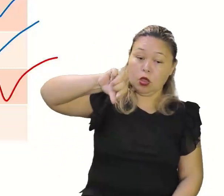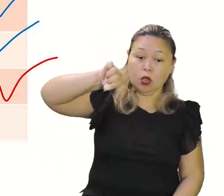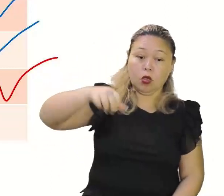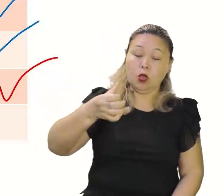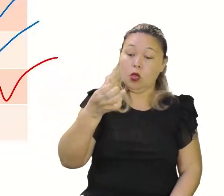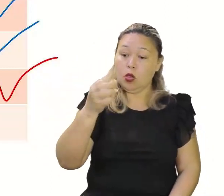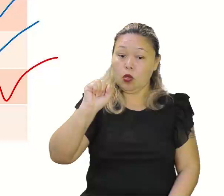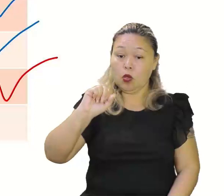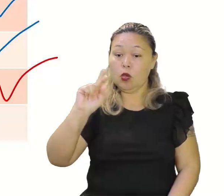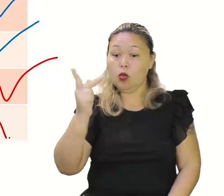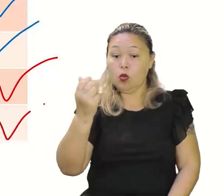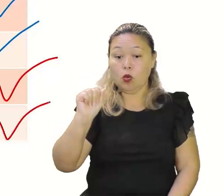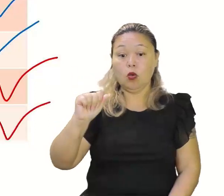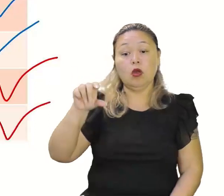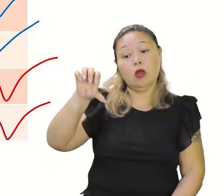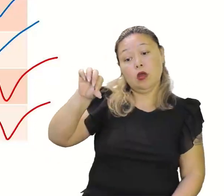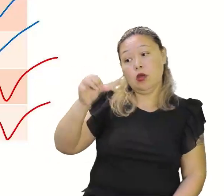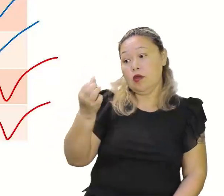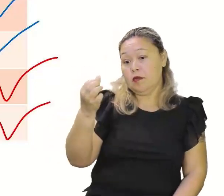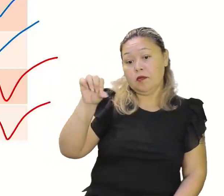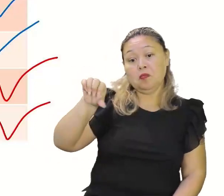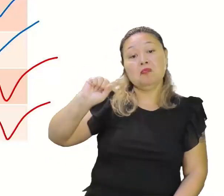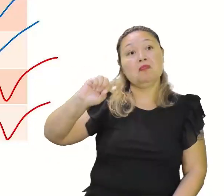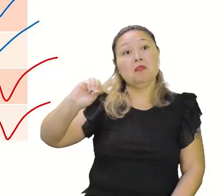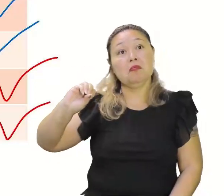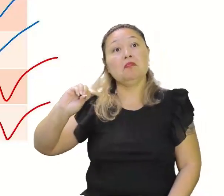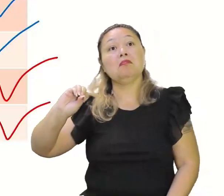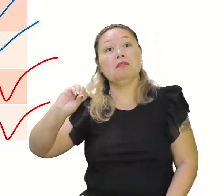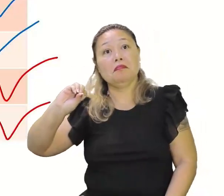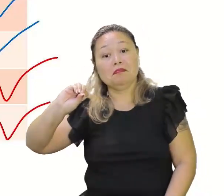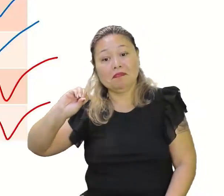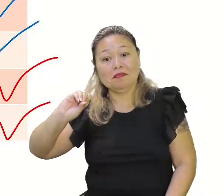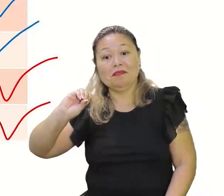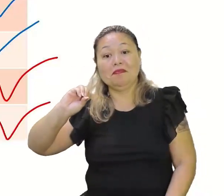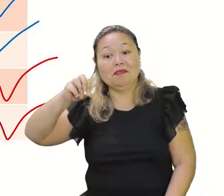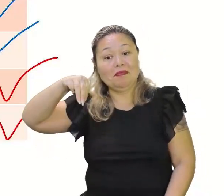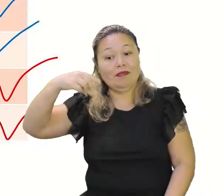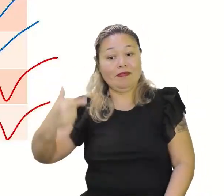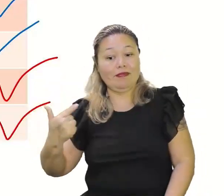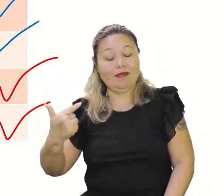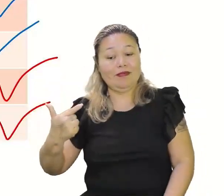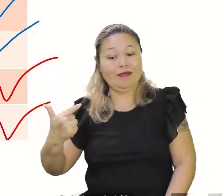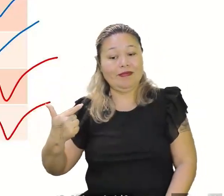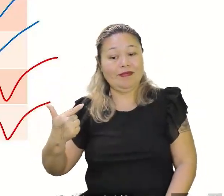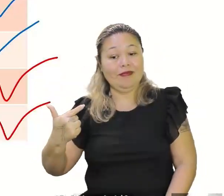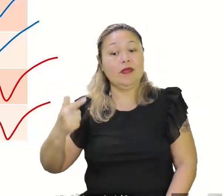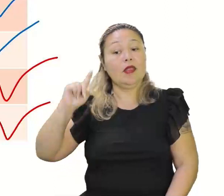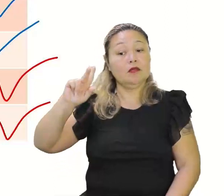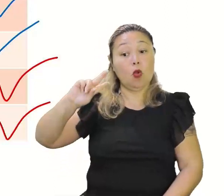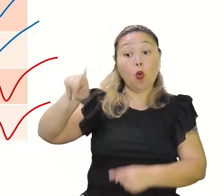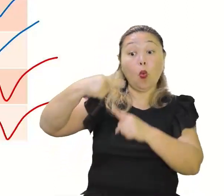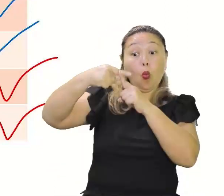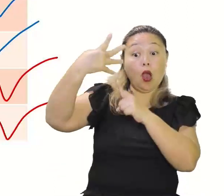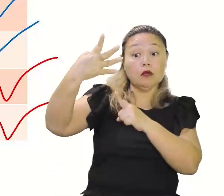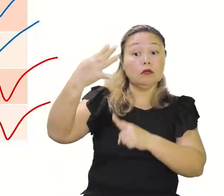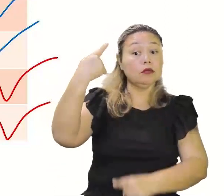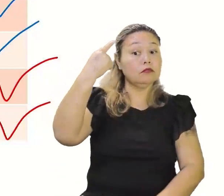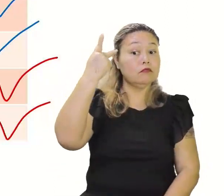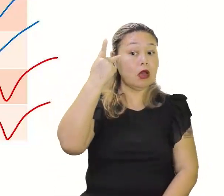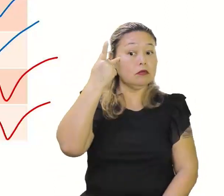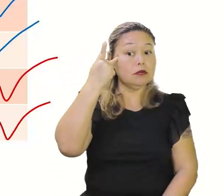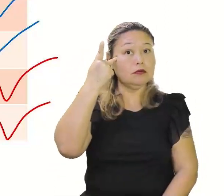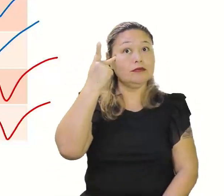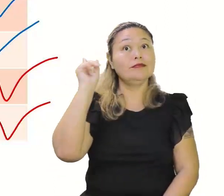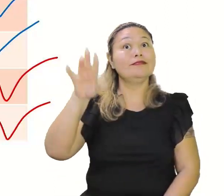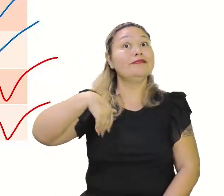96.800 metros quadrados, 9,68. 4 vezes, não é o paulista. Pois é. Então, olha aqui,